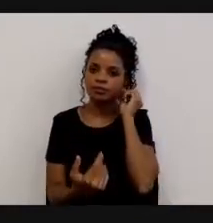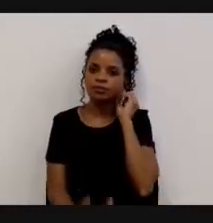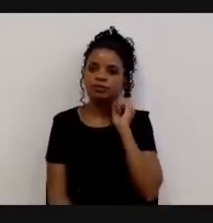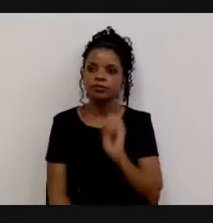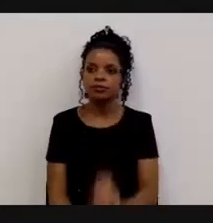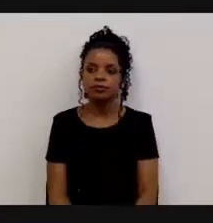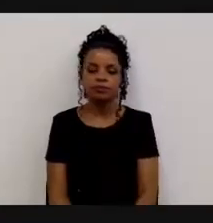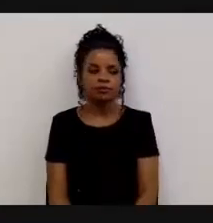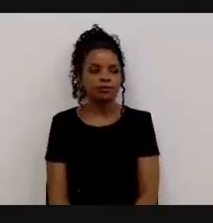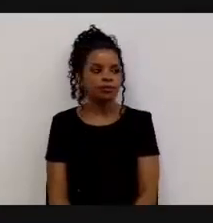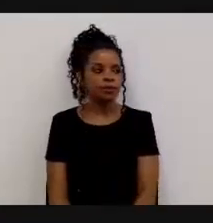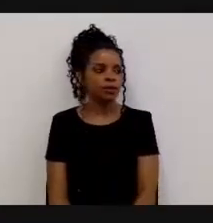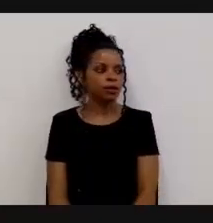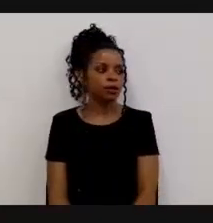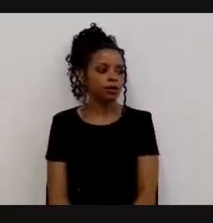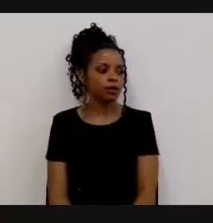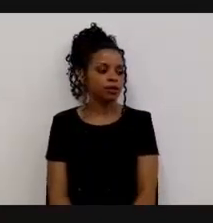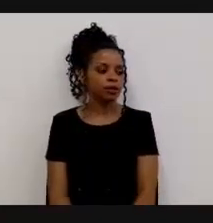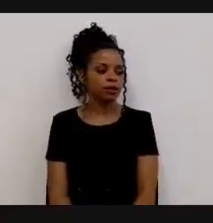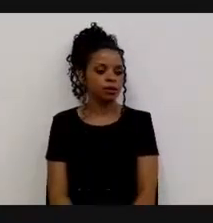palmas.